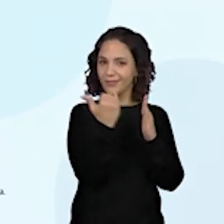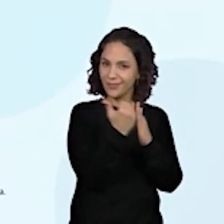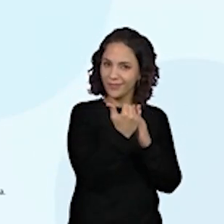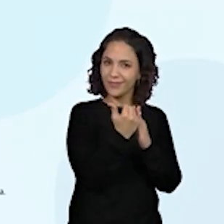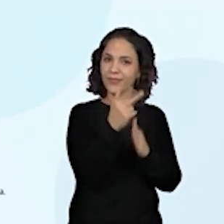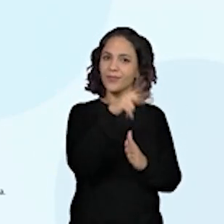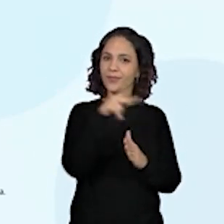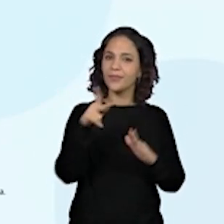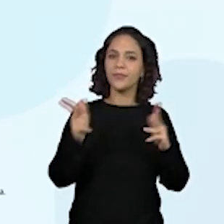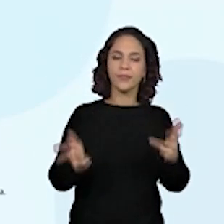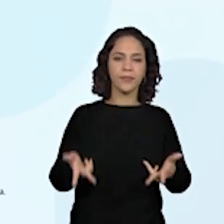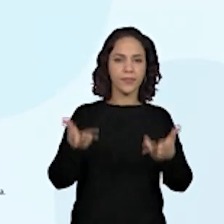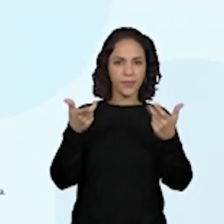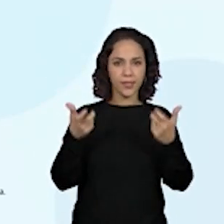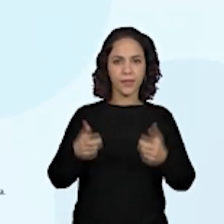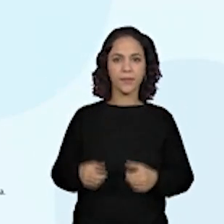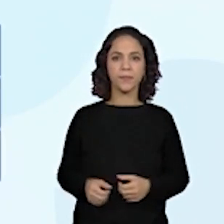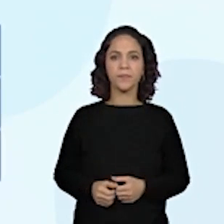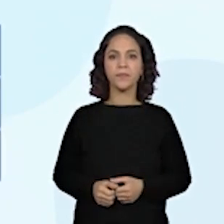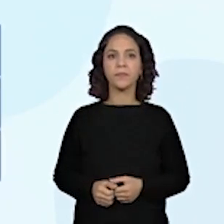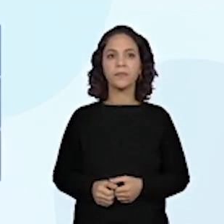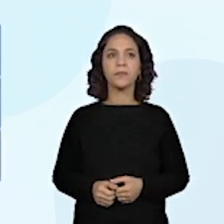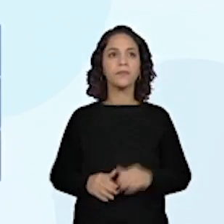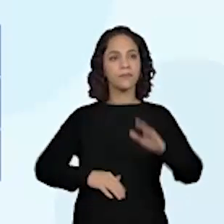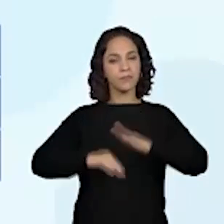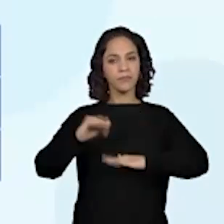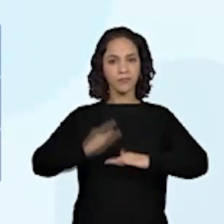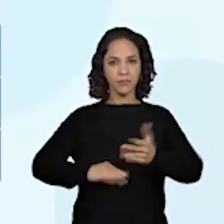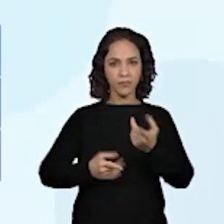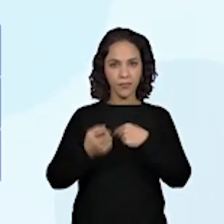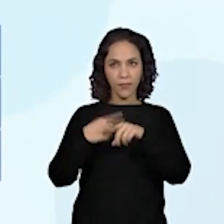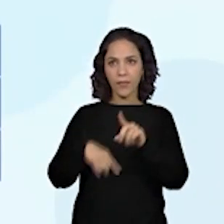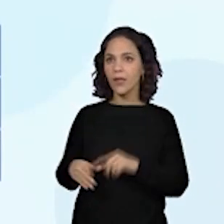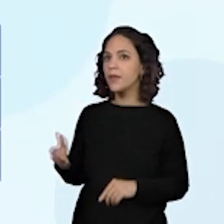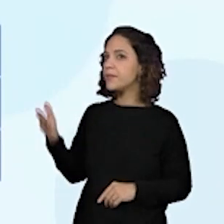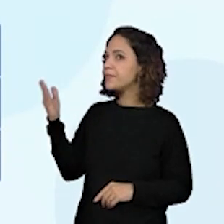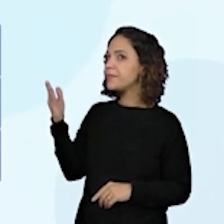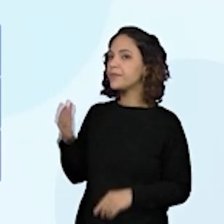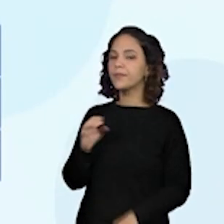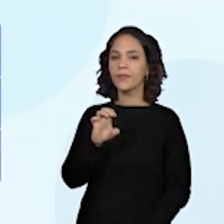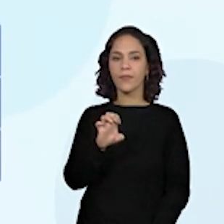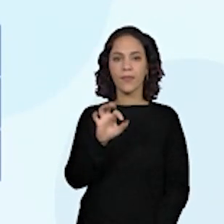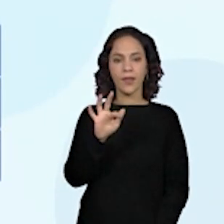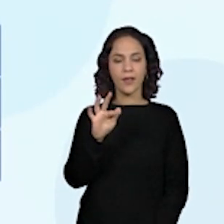professores observam a habilidade que é